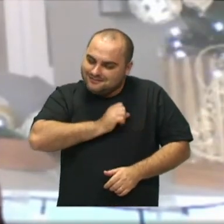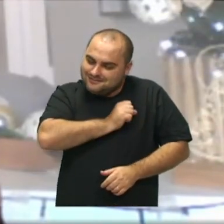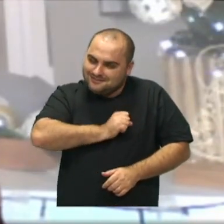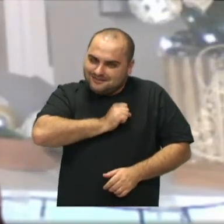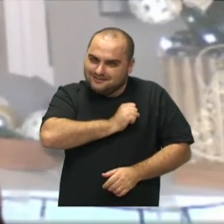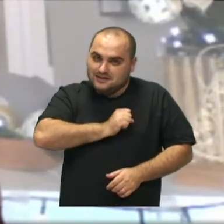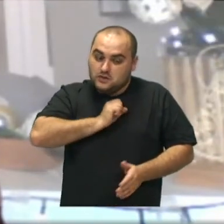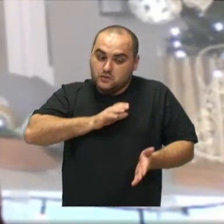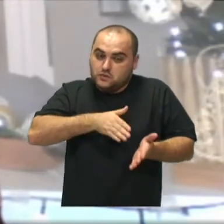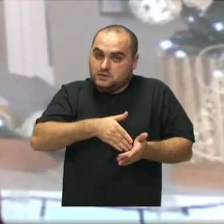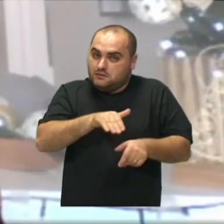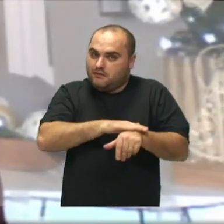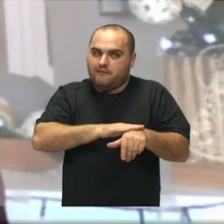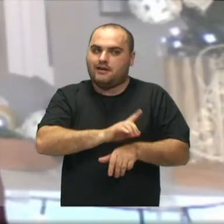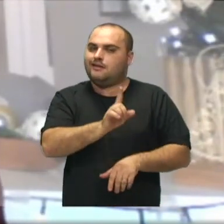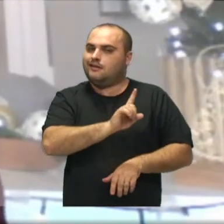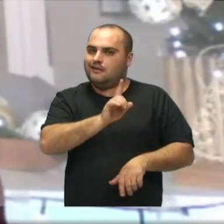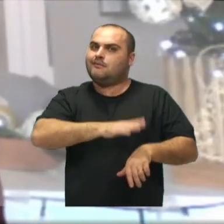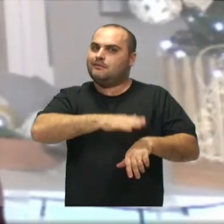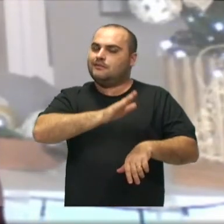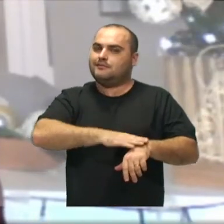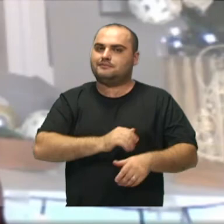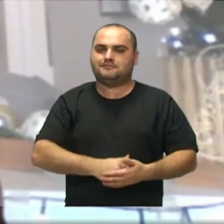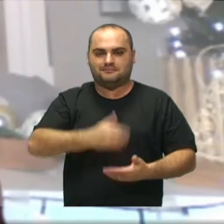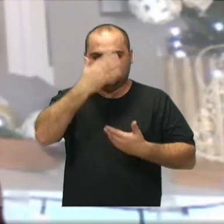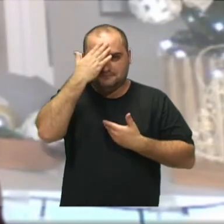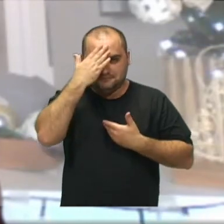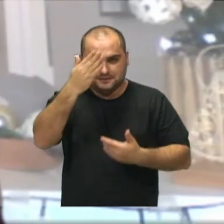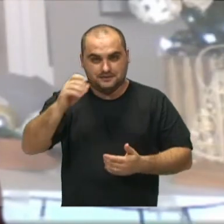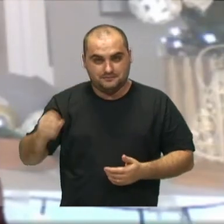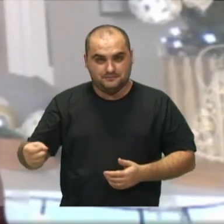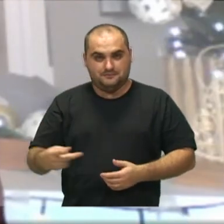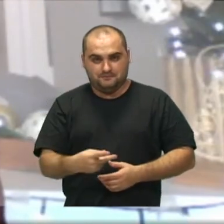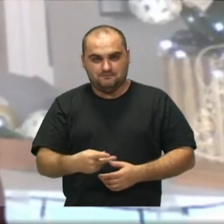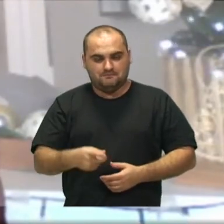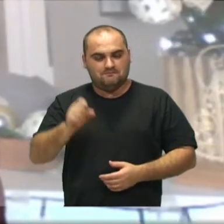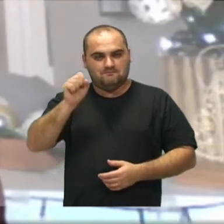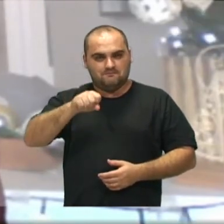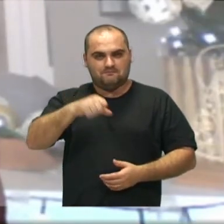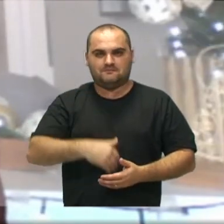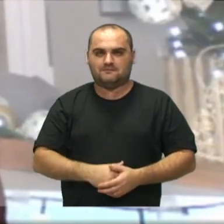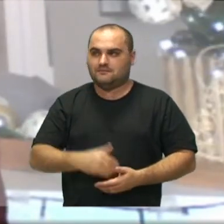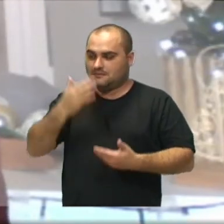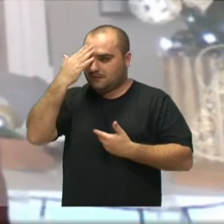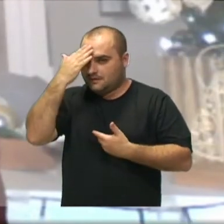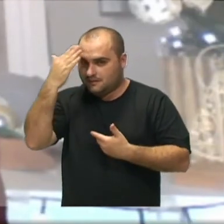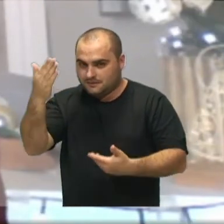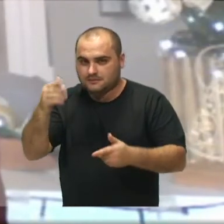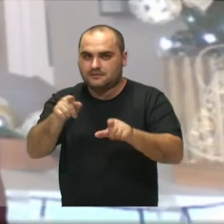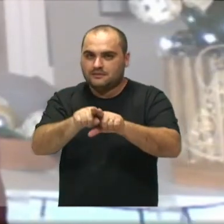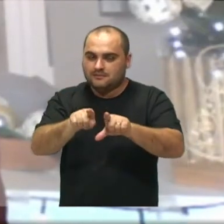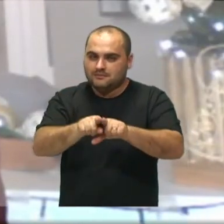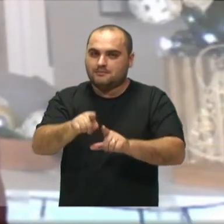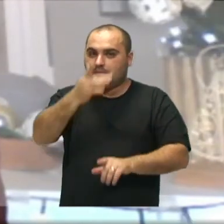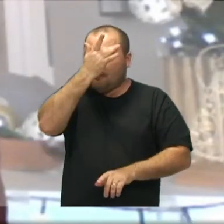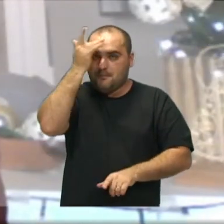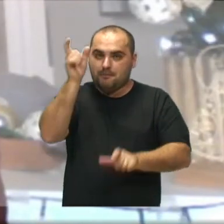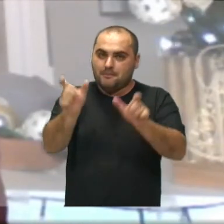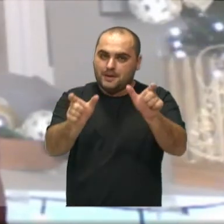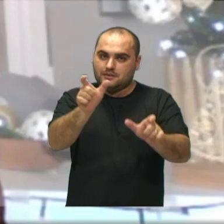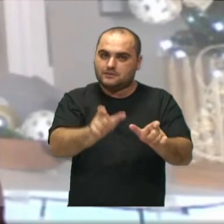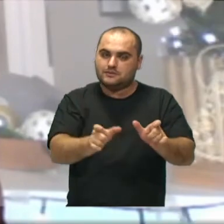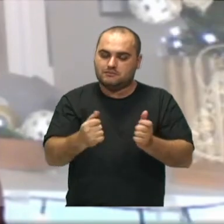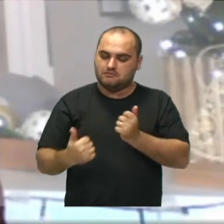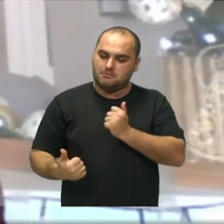a nossa última conversa, mas quero agradecer a oportunidade, claro. Agradecer também as pessoas que